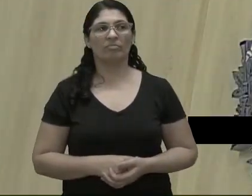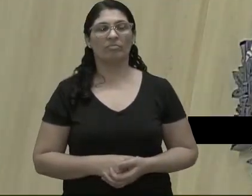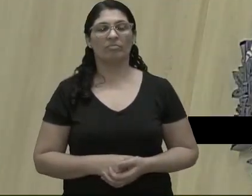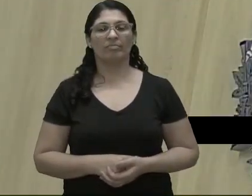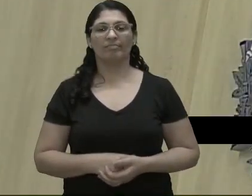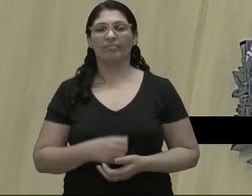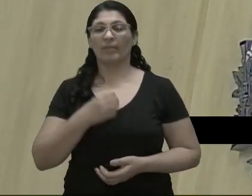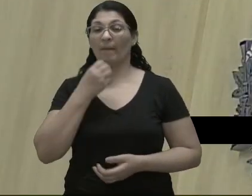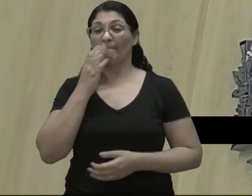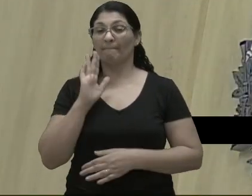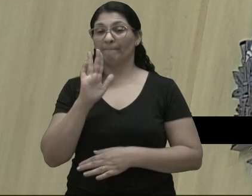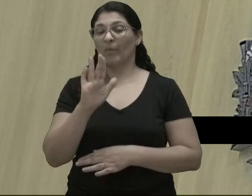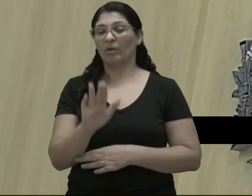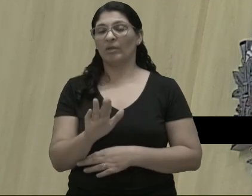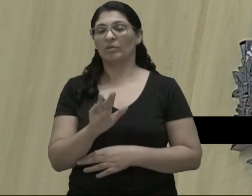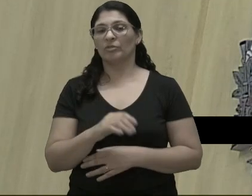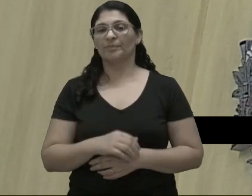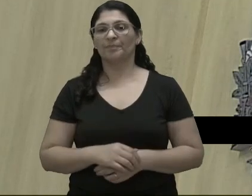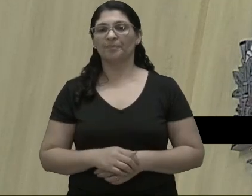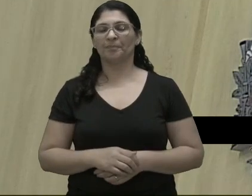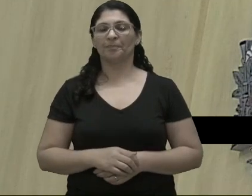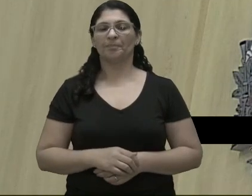Boa tarde, Tânia. Boa tarde.